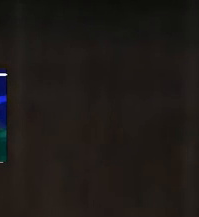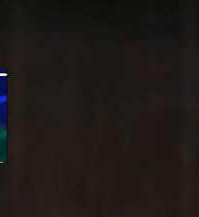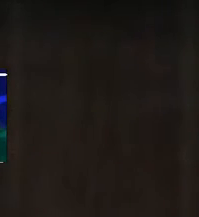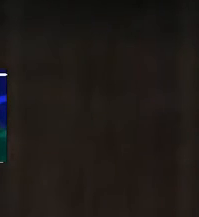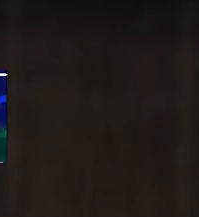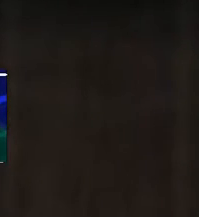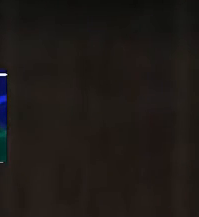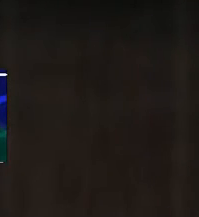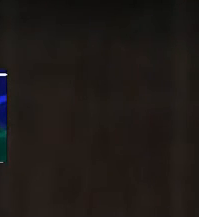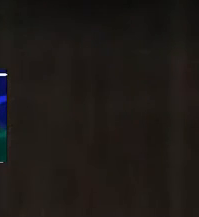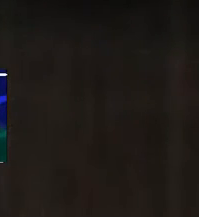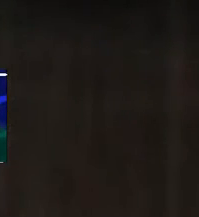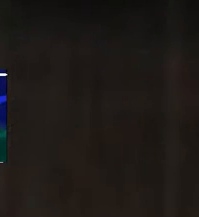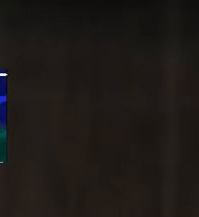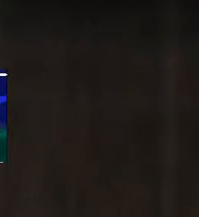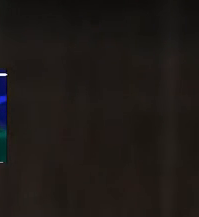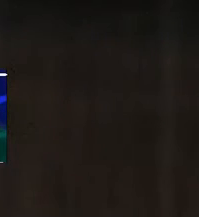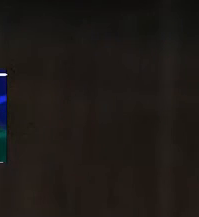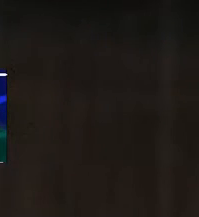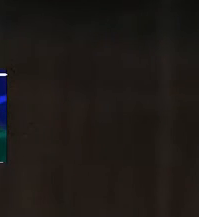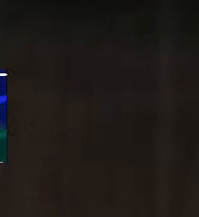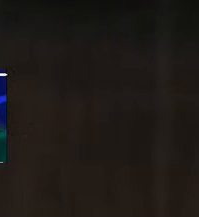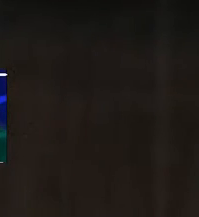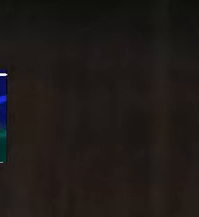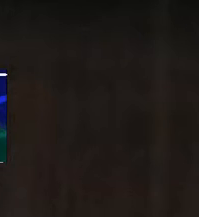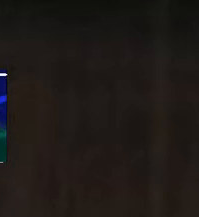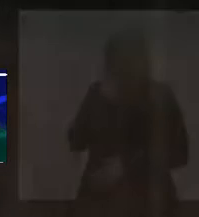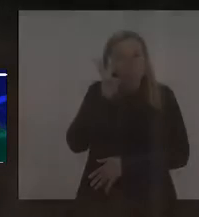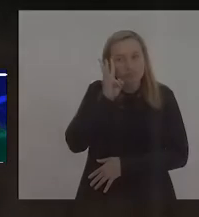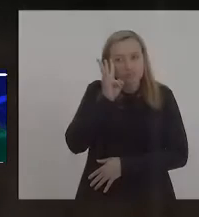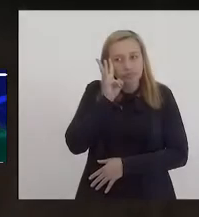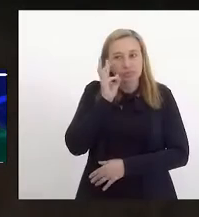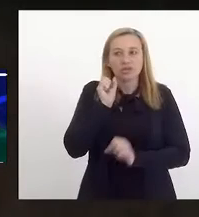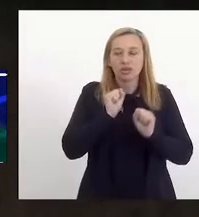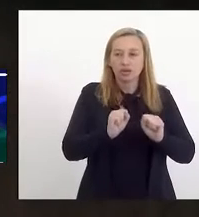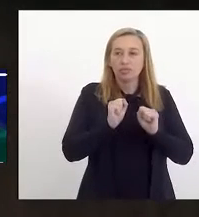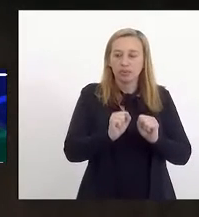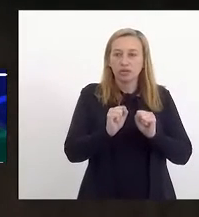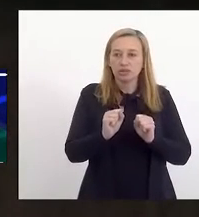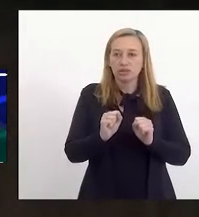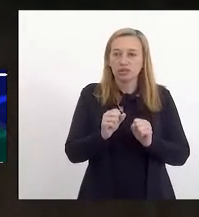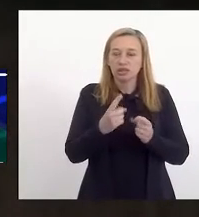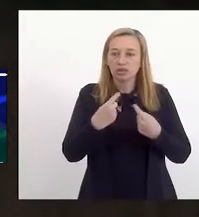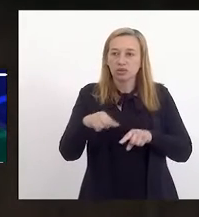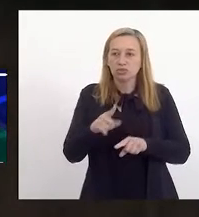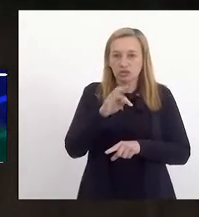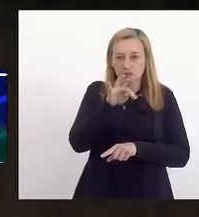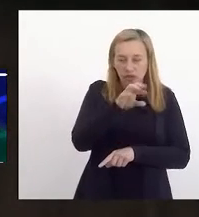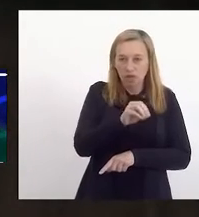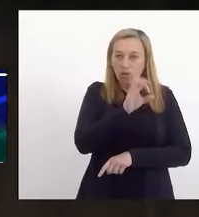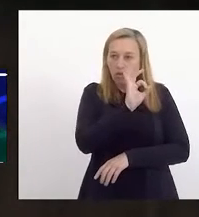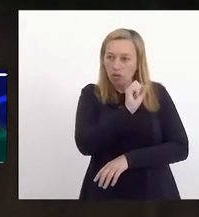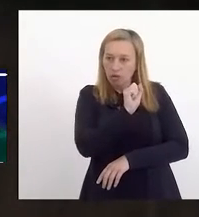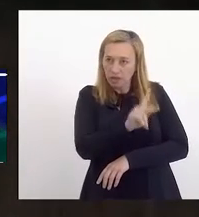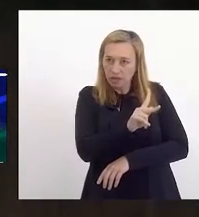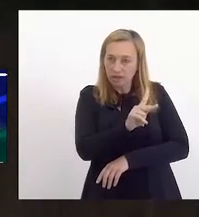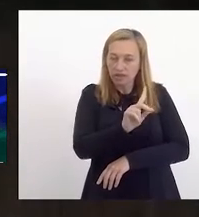uma reunião Colégio de Líderes na terça, para que a gente possa enfrentar os vetos, ok? Então, na